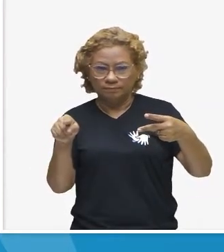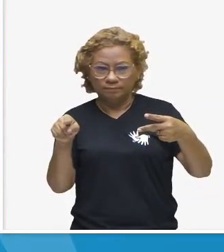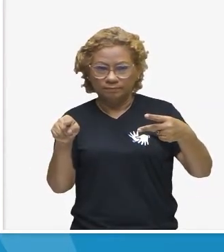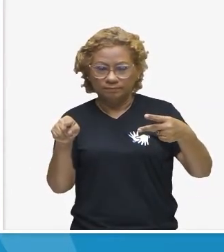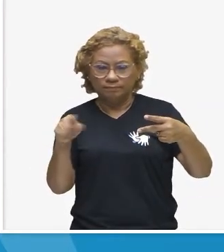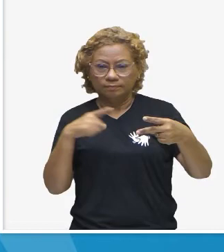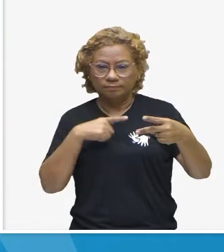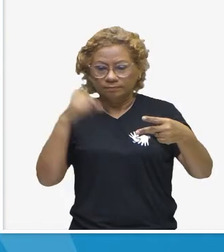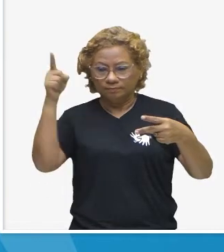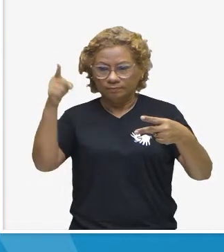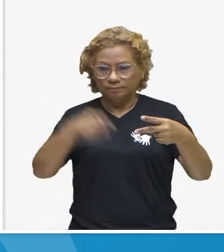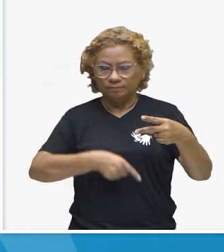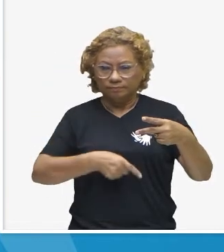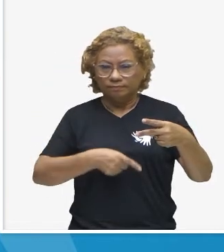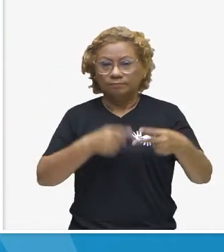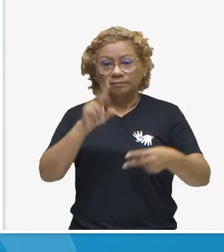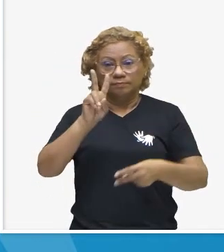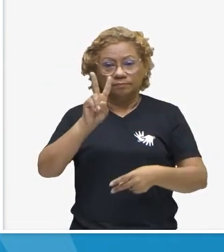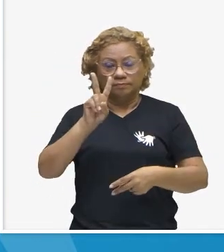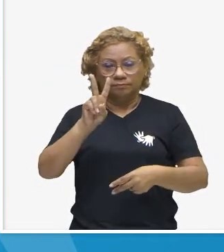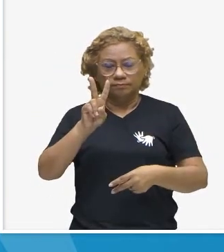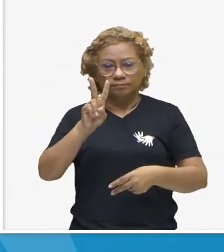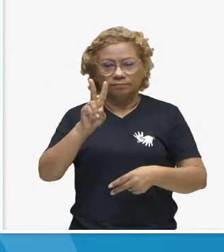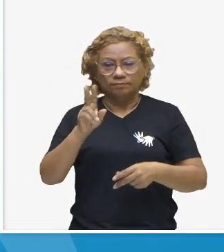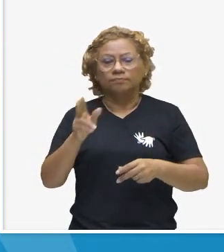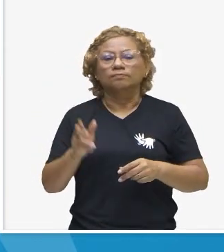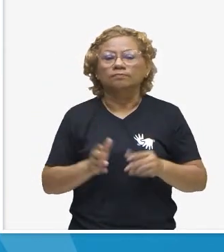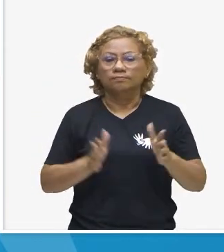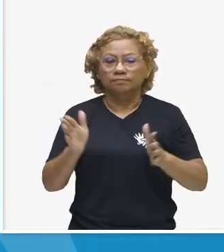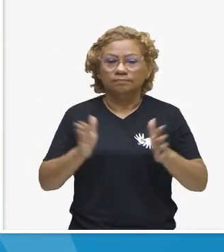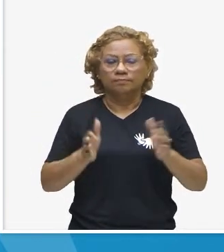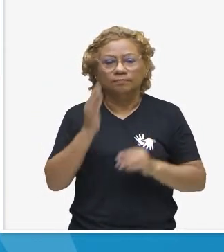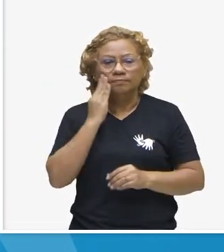Então, vamos ao conteúdo.